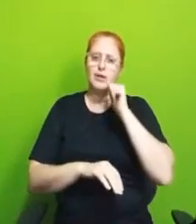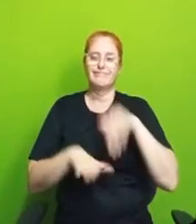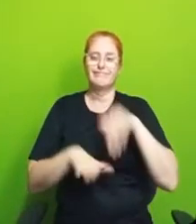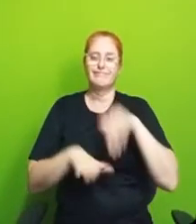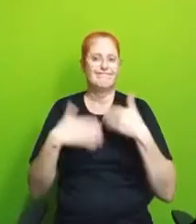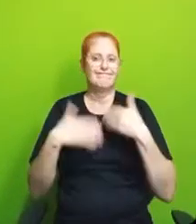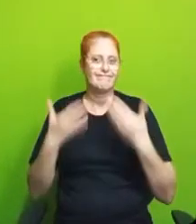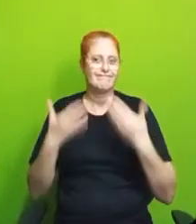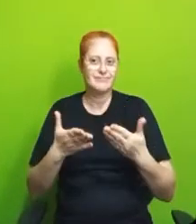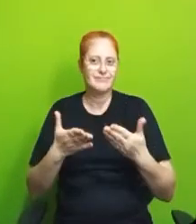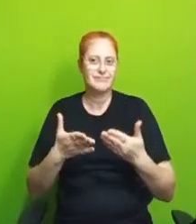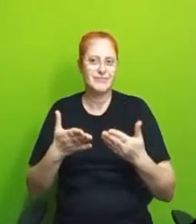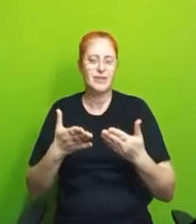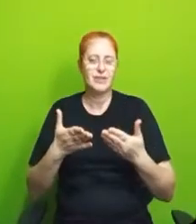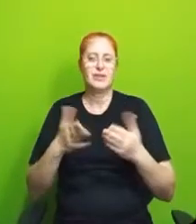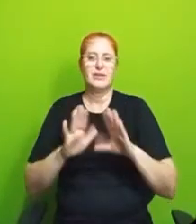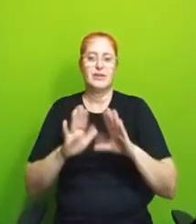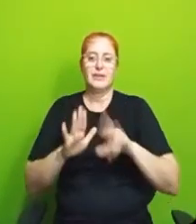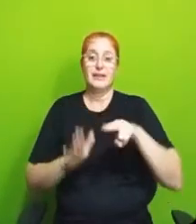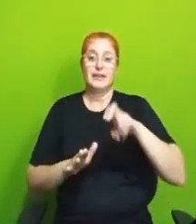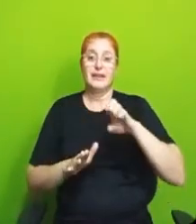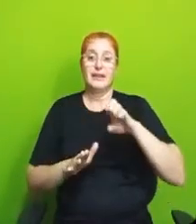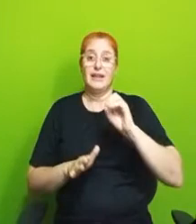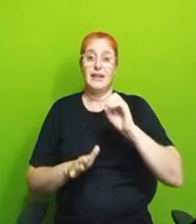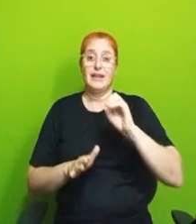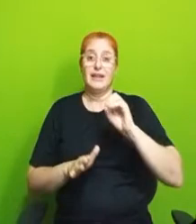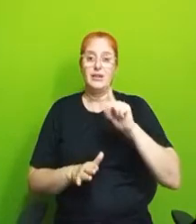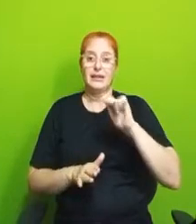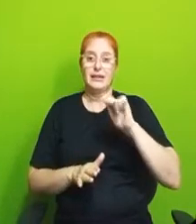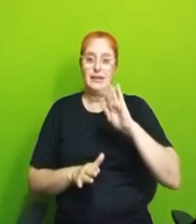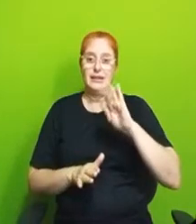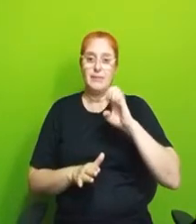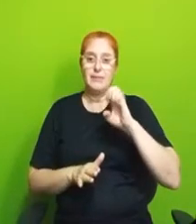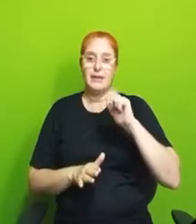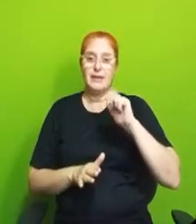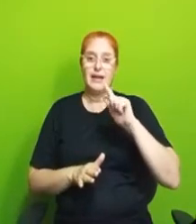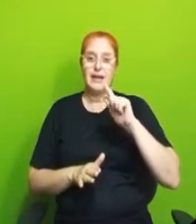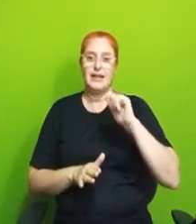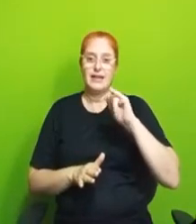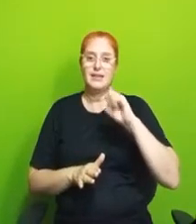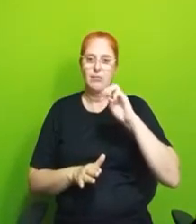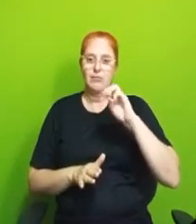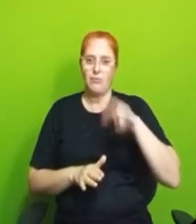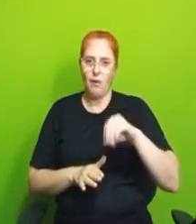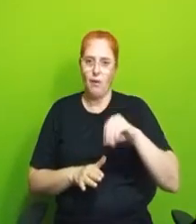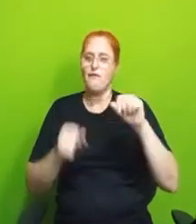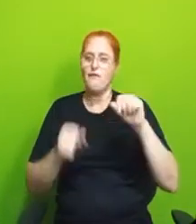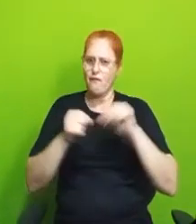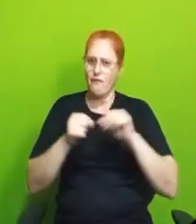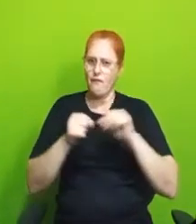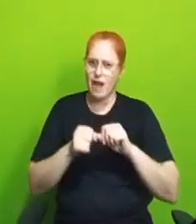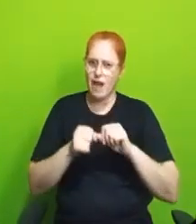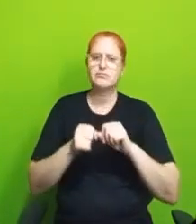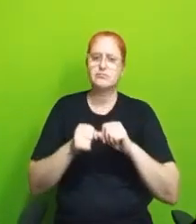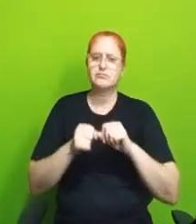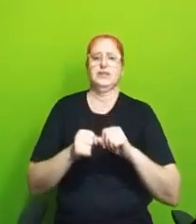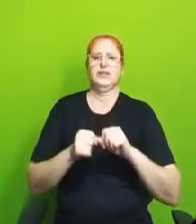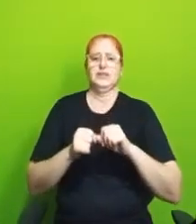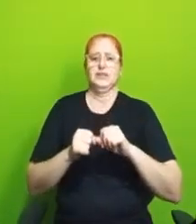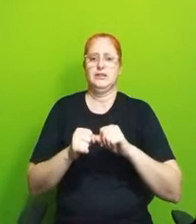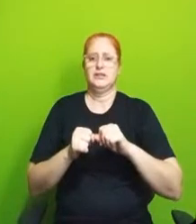Mas o neoliberalismo, o que eu mostro é que ele acirra e agrava aquilo que já é uma tendência estrutural